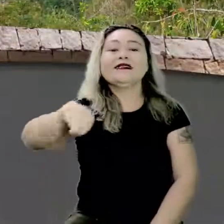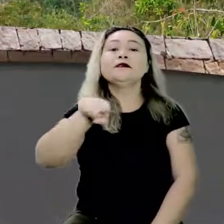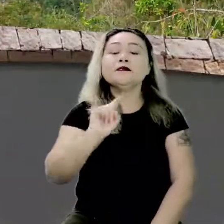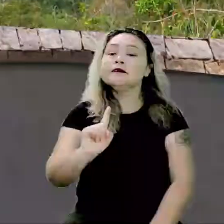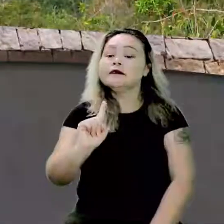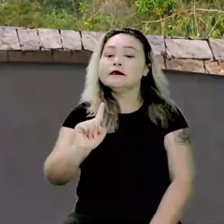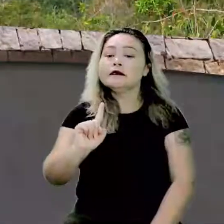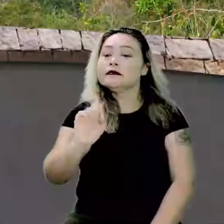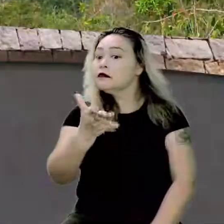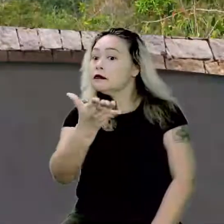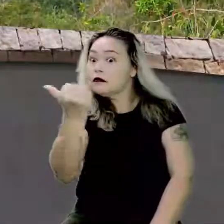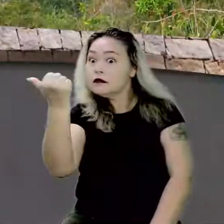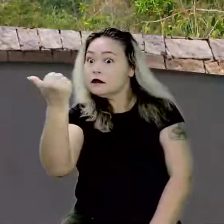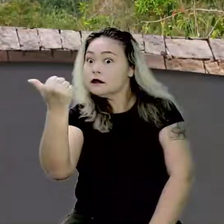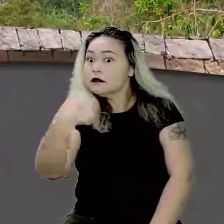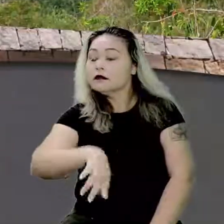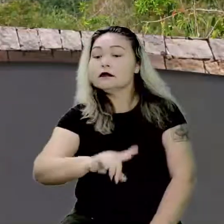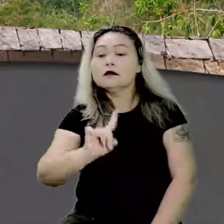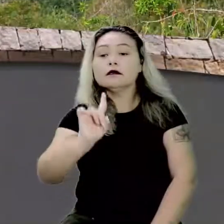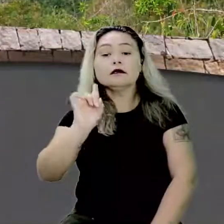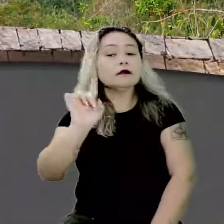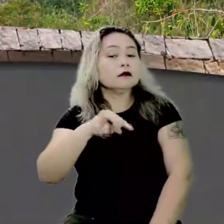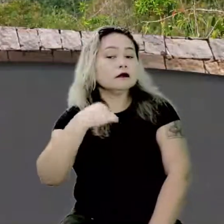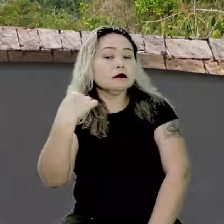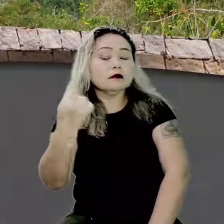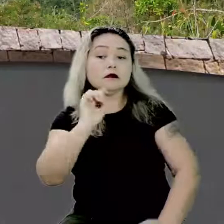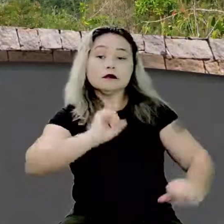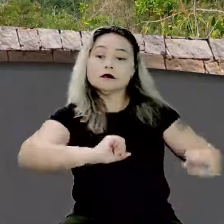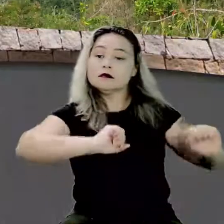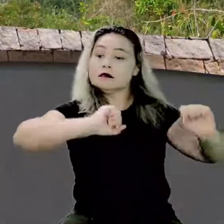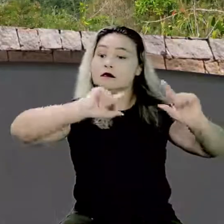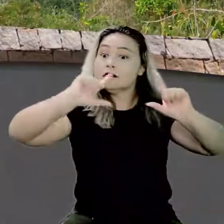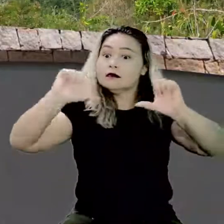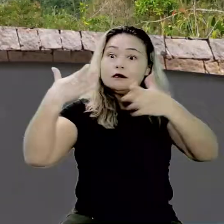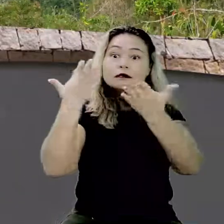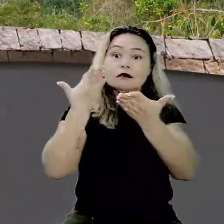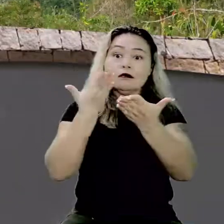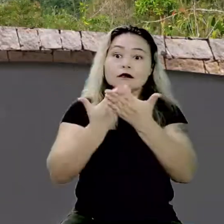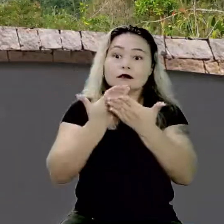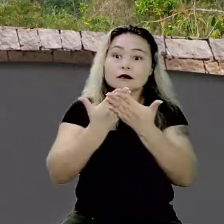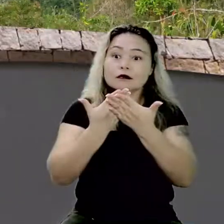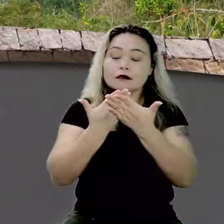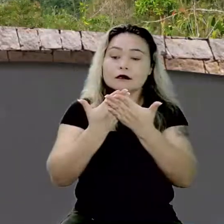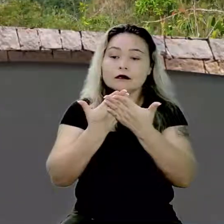Aldelina. Vamos lá então, galera, para nossa teleaula